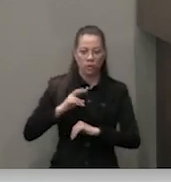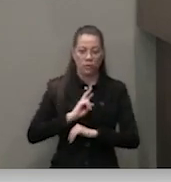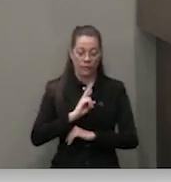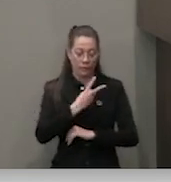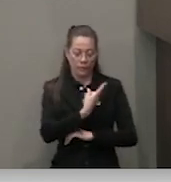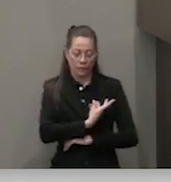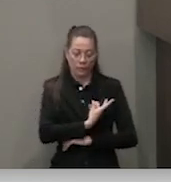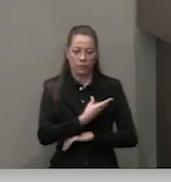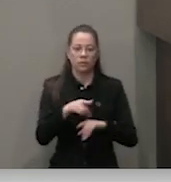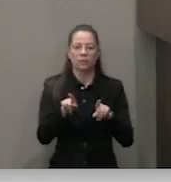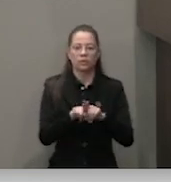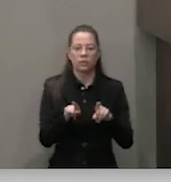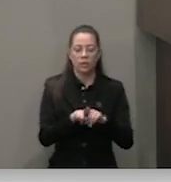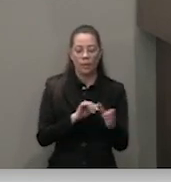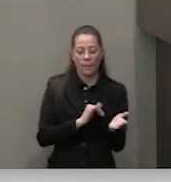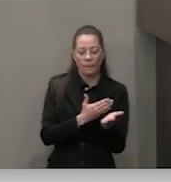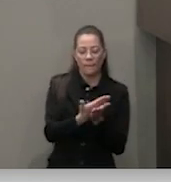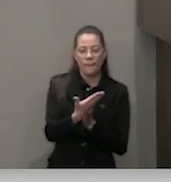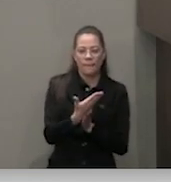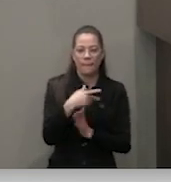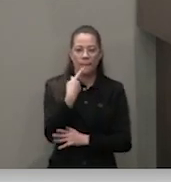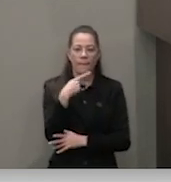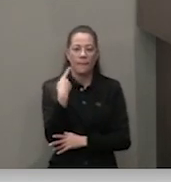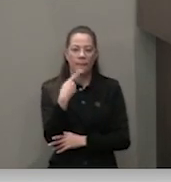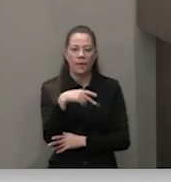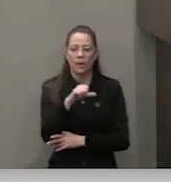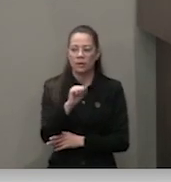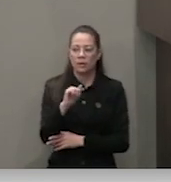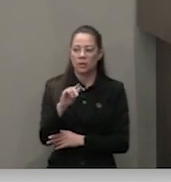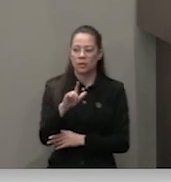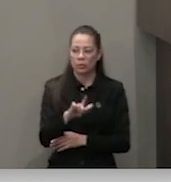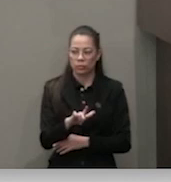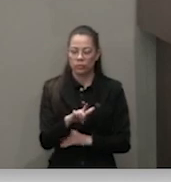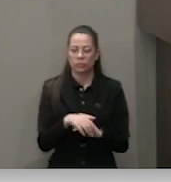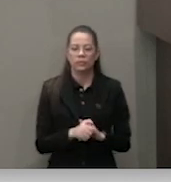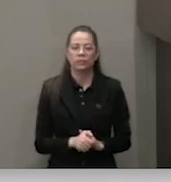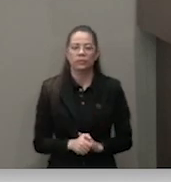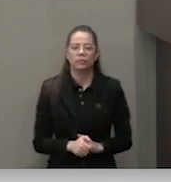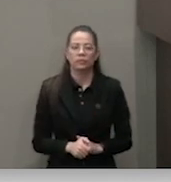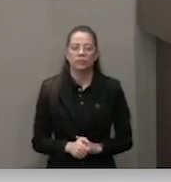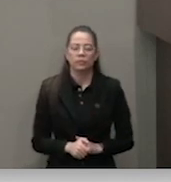veterinária uma iniciativa também do vereador Saul espinelli